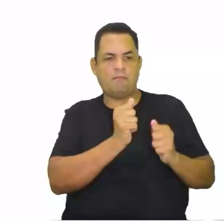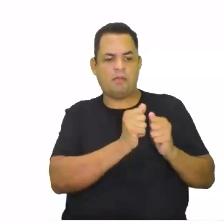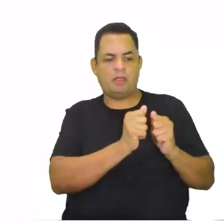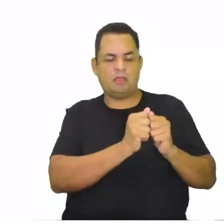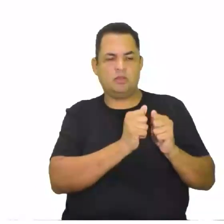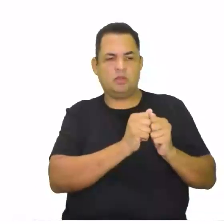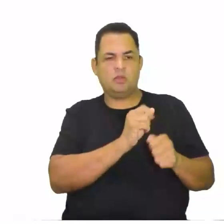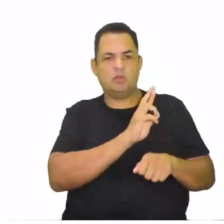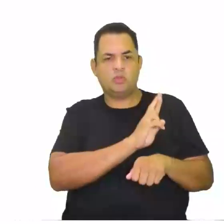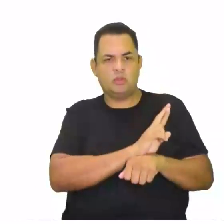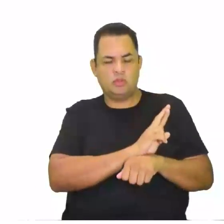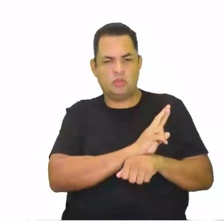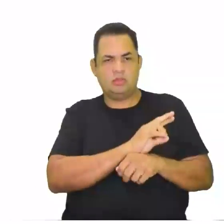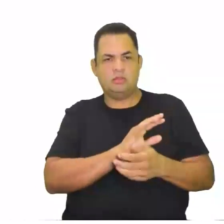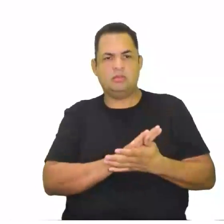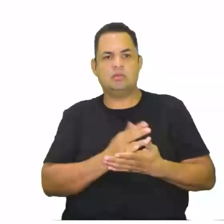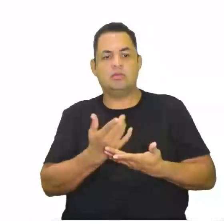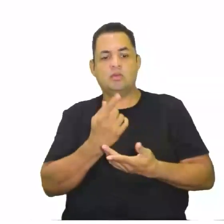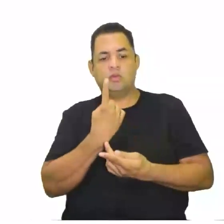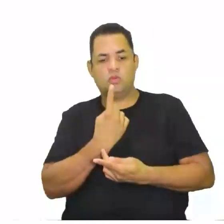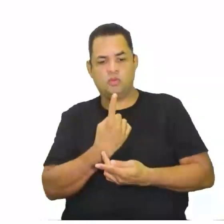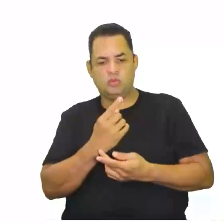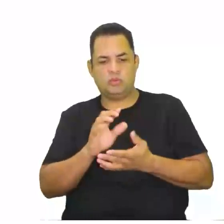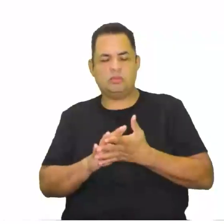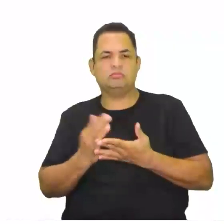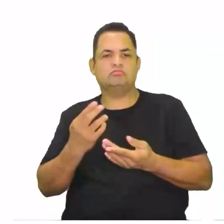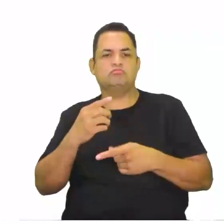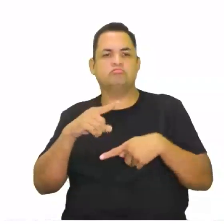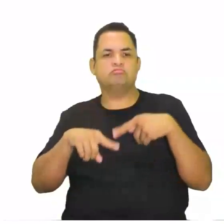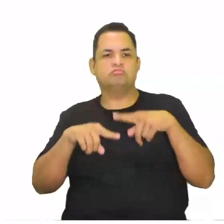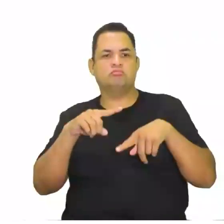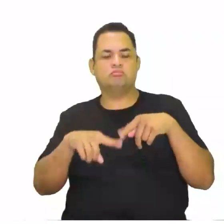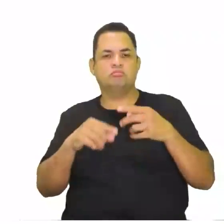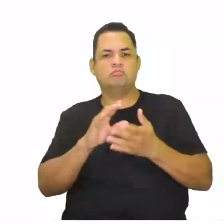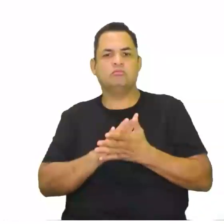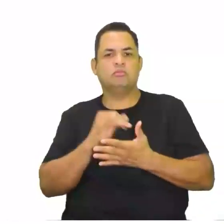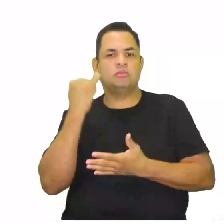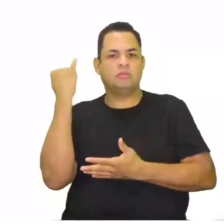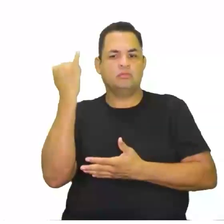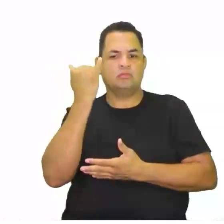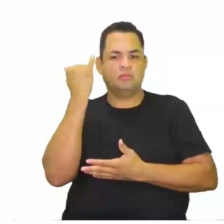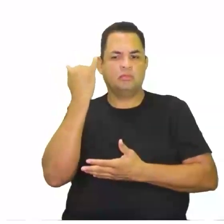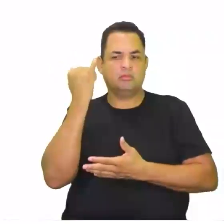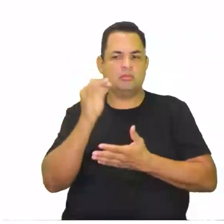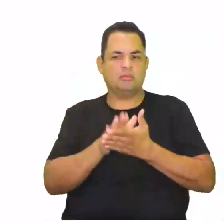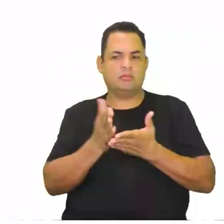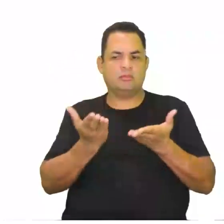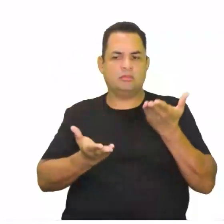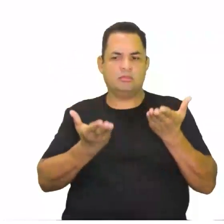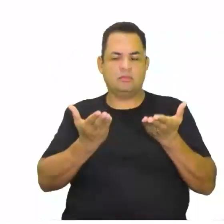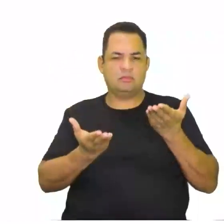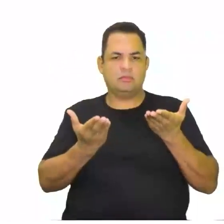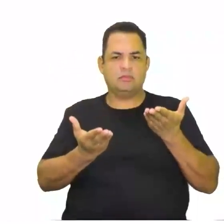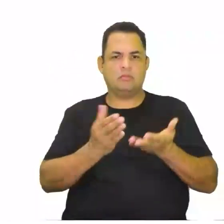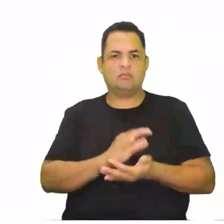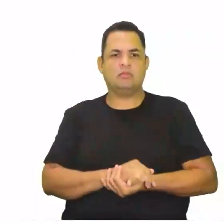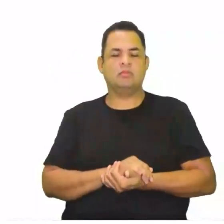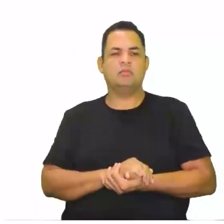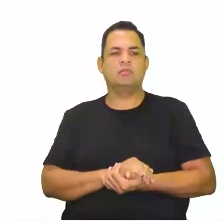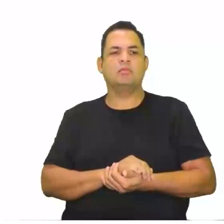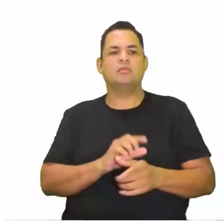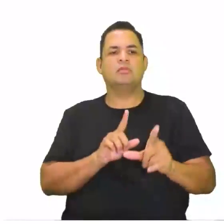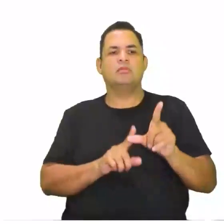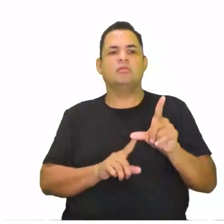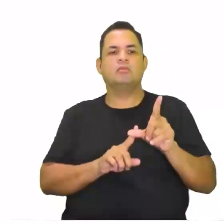reagentes e um do lado dos produtos. Está balanceado. Então, essa é a importância do balanceamento. Na